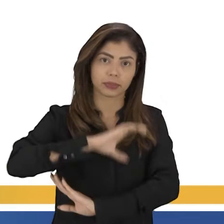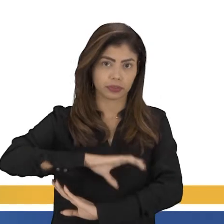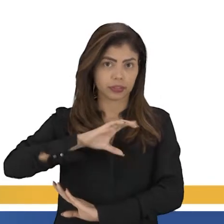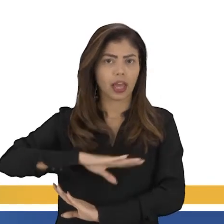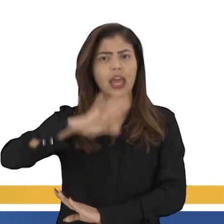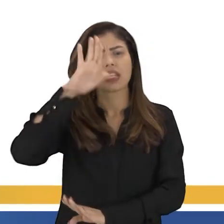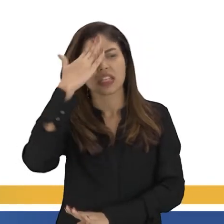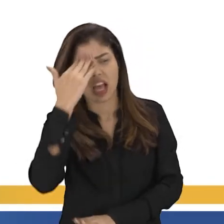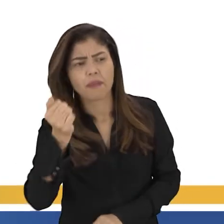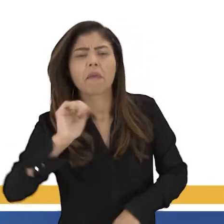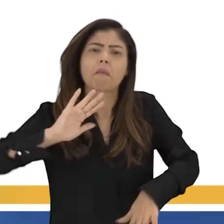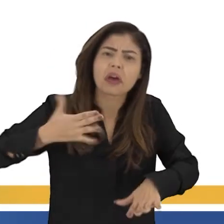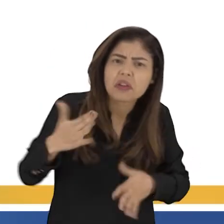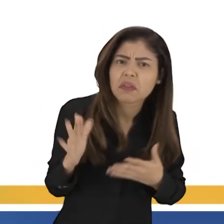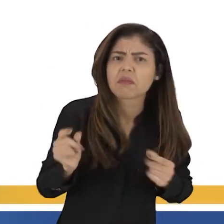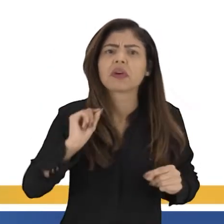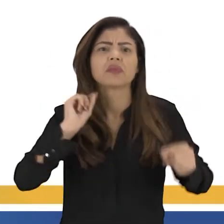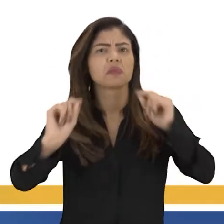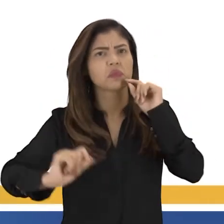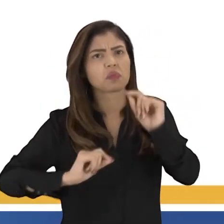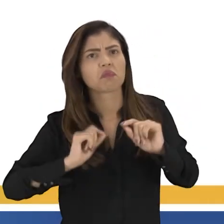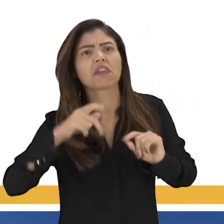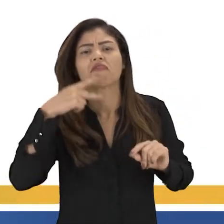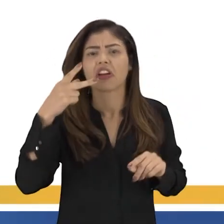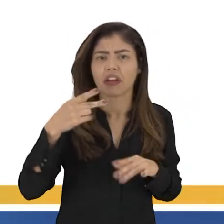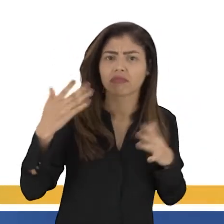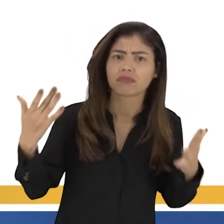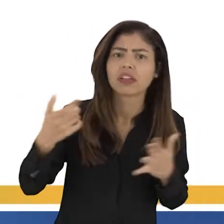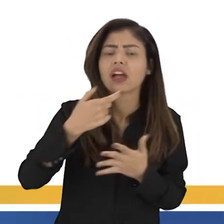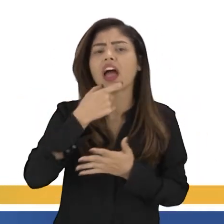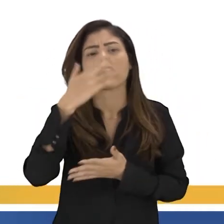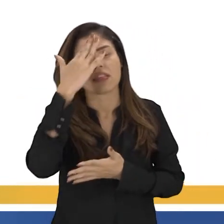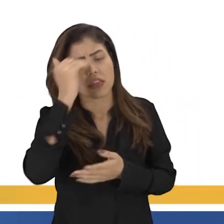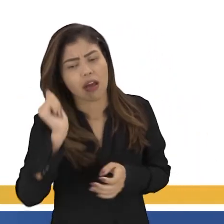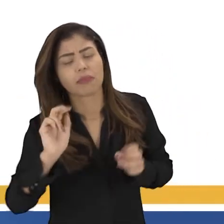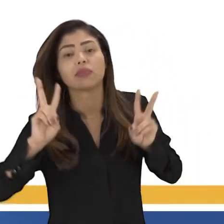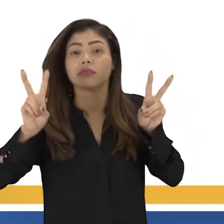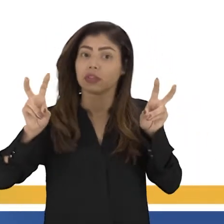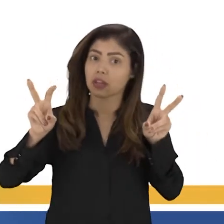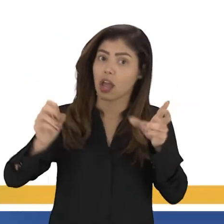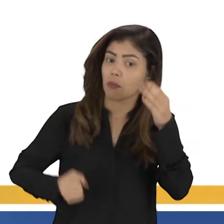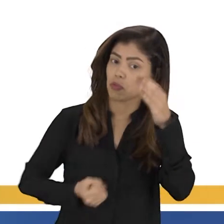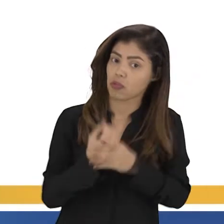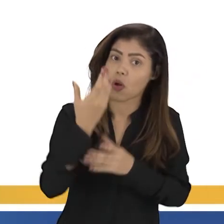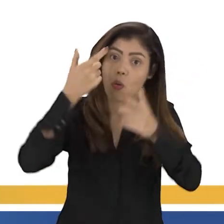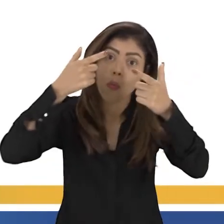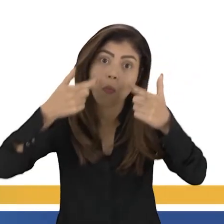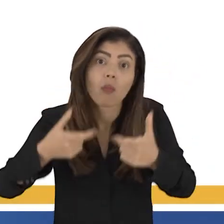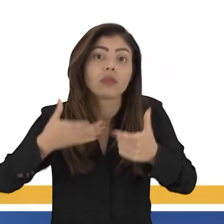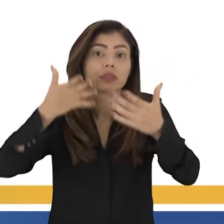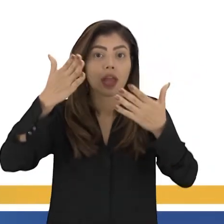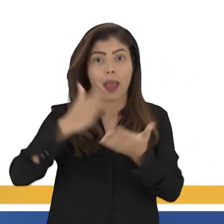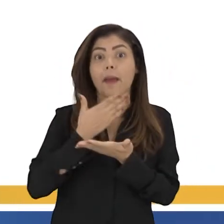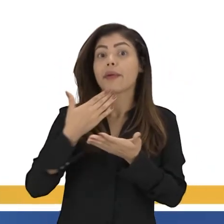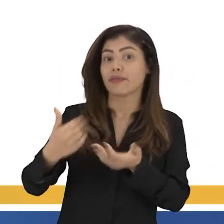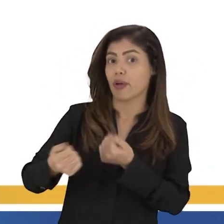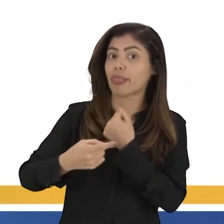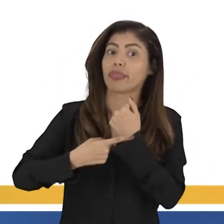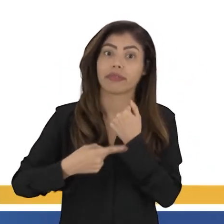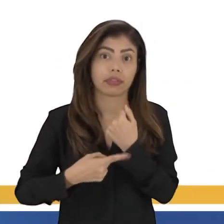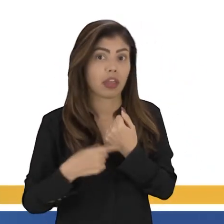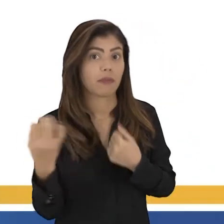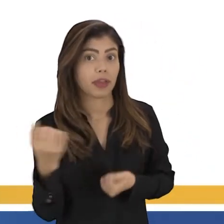luz, você já vai para o texto sabendo do que se trata, já sabe do tema, a origem, e isso te ajuda a poupar tempo, o que